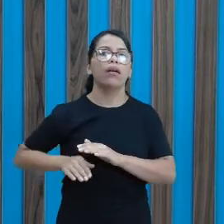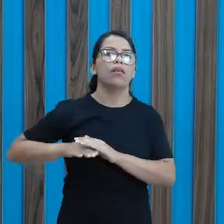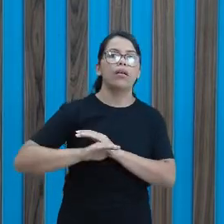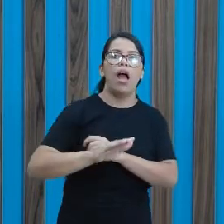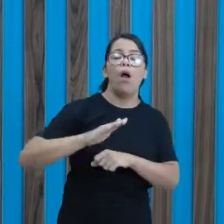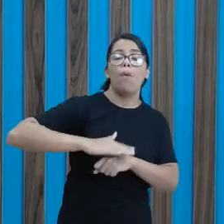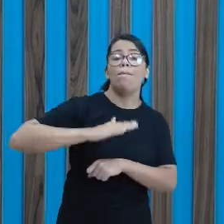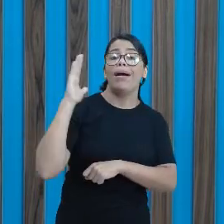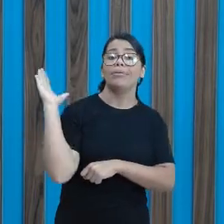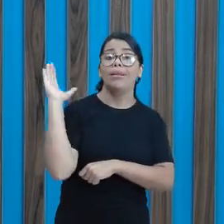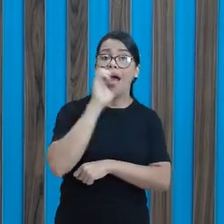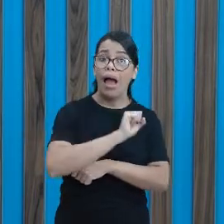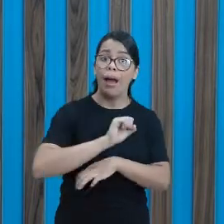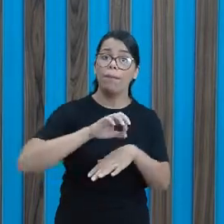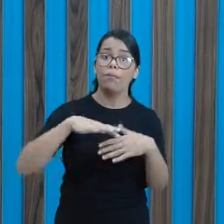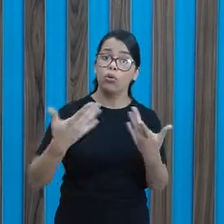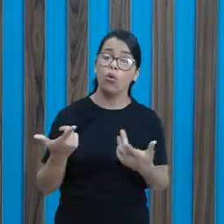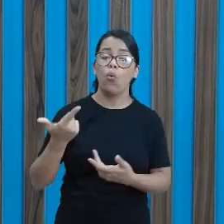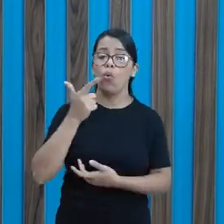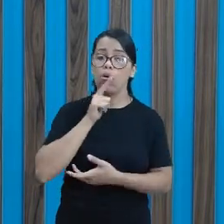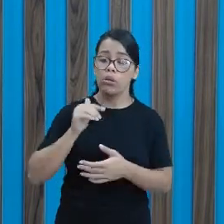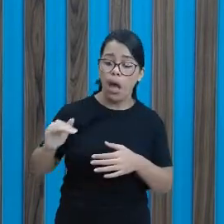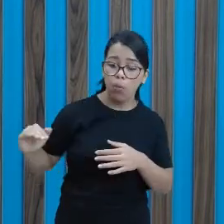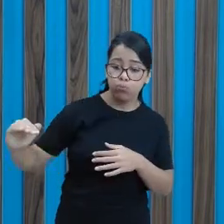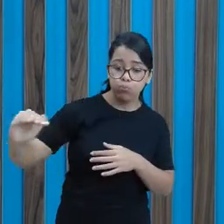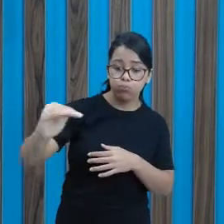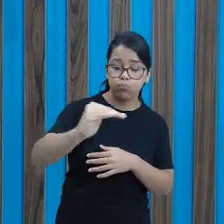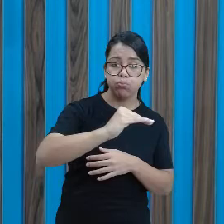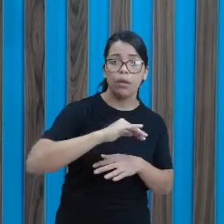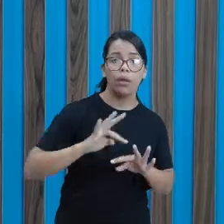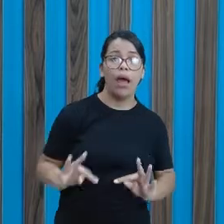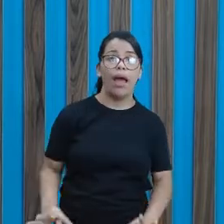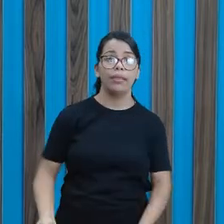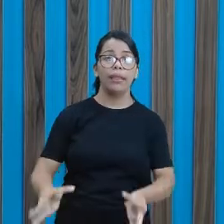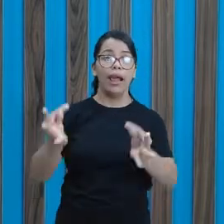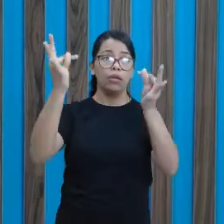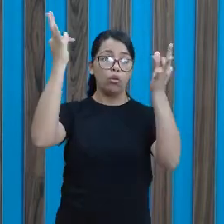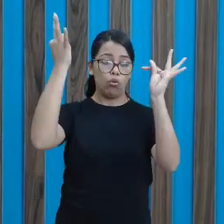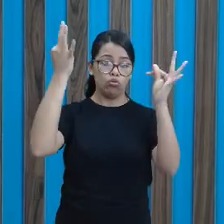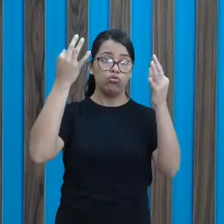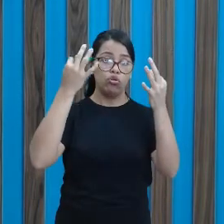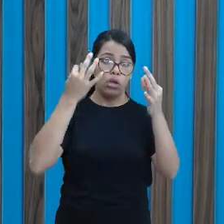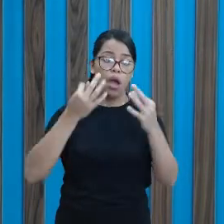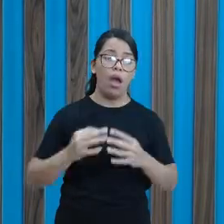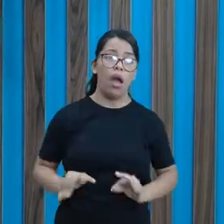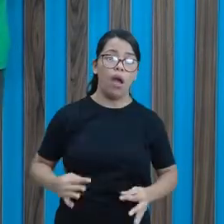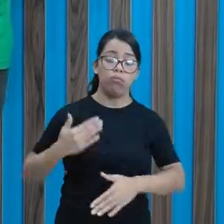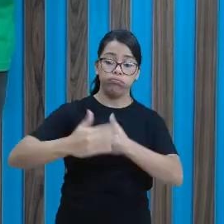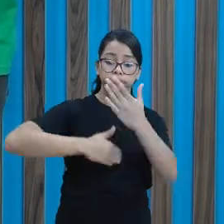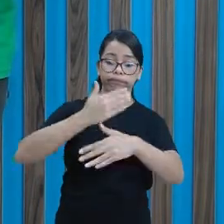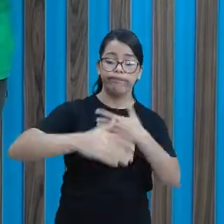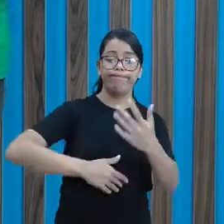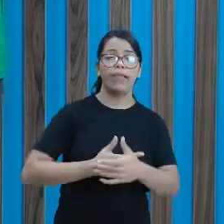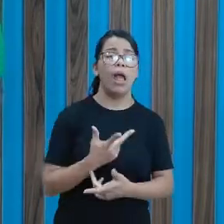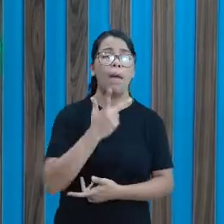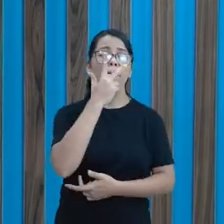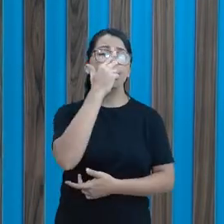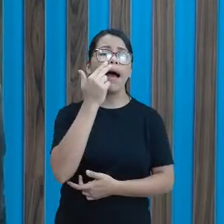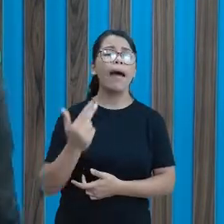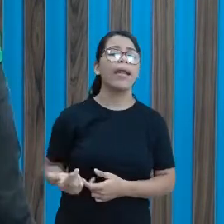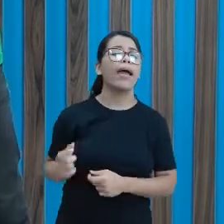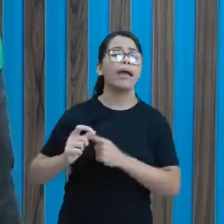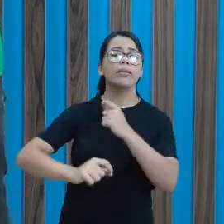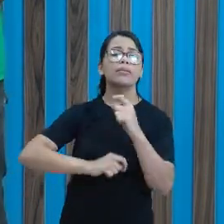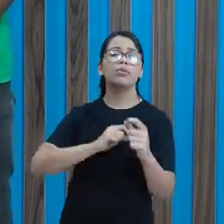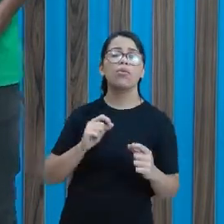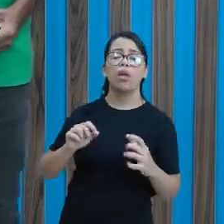linha, mostrando que ao longo do tempo a tecnologia vai aumentando, é como se o planeta fosse diminuindo, porque agora eu tenho mais acesso ao espaço.